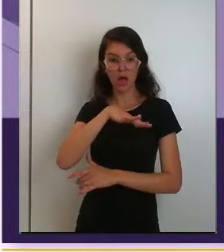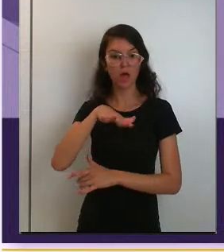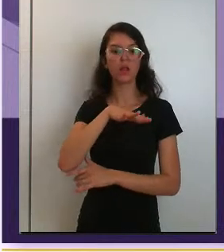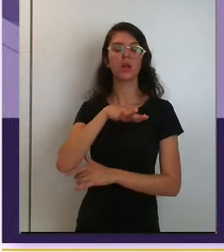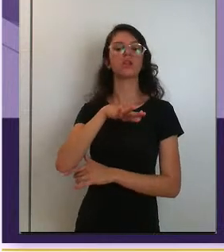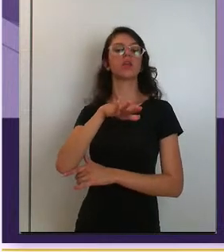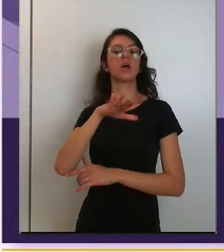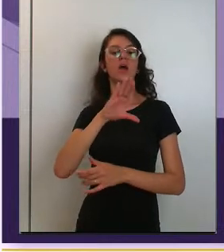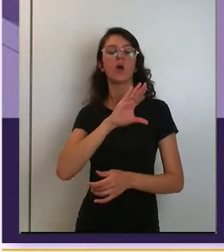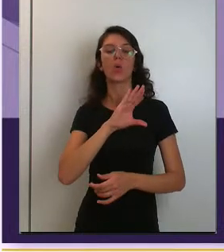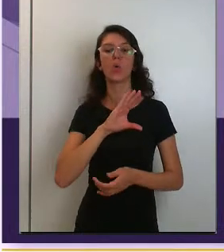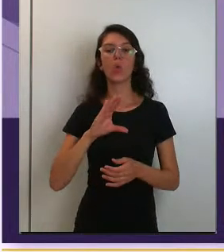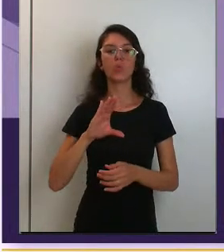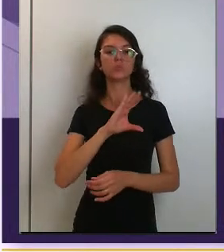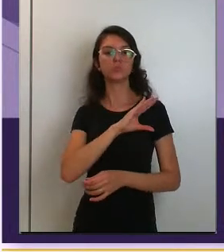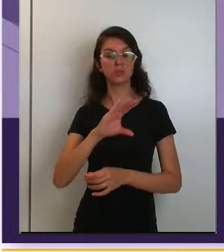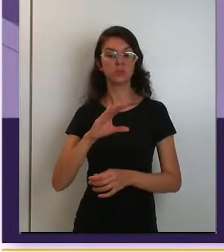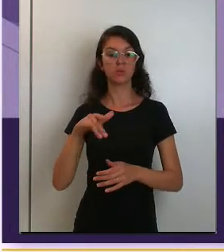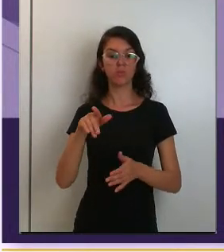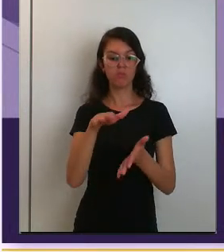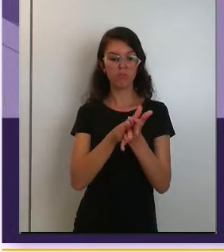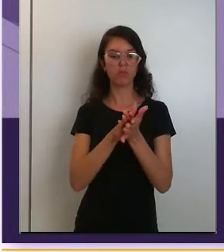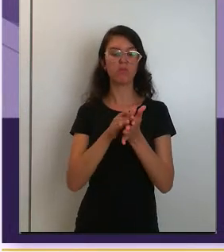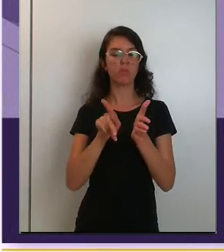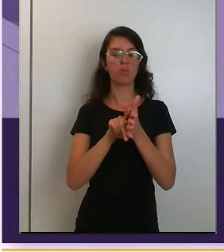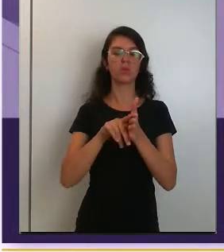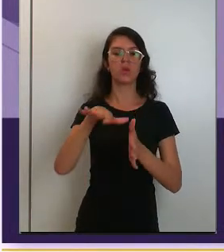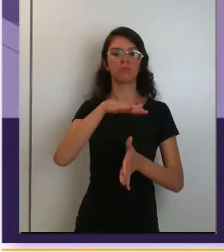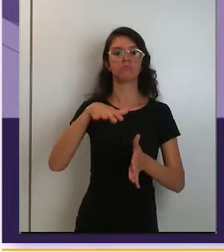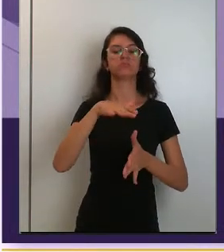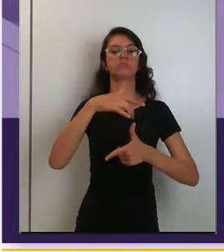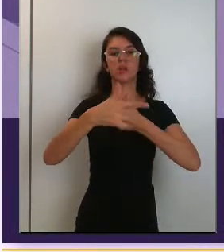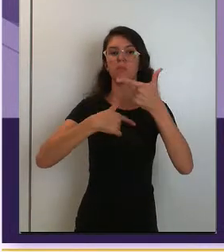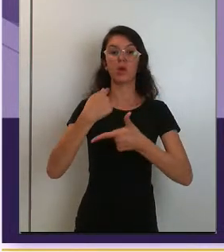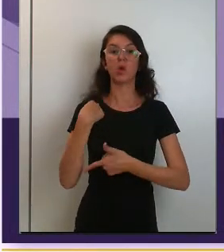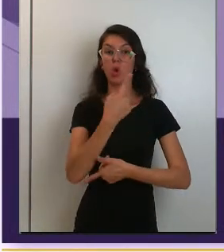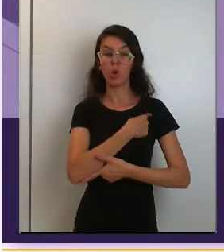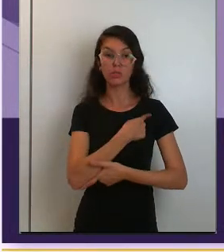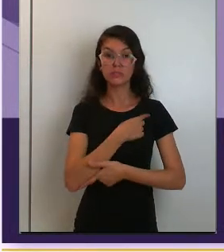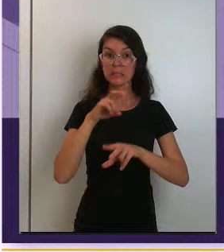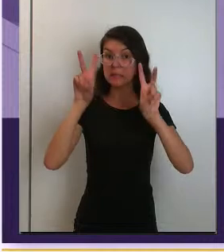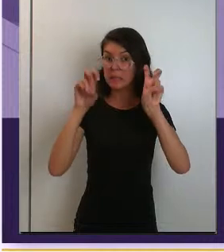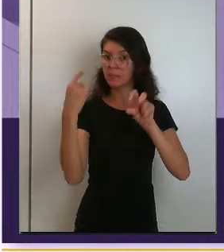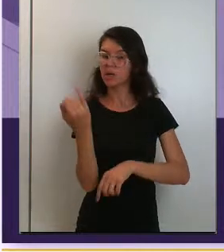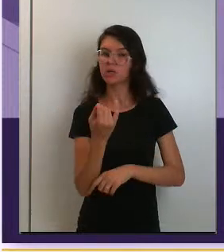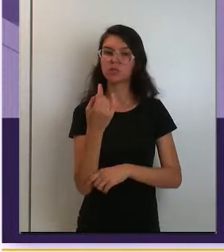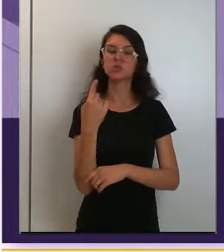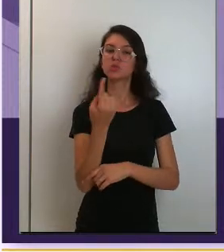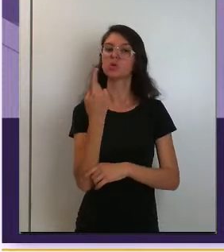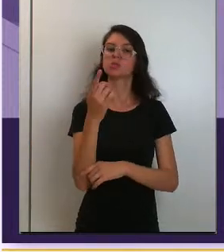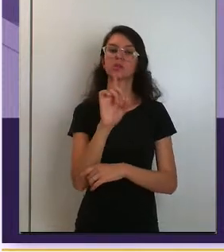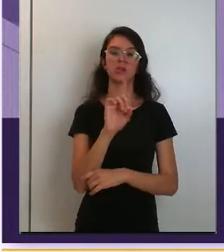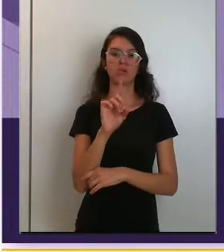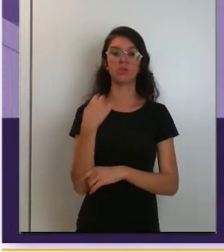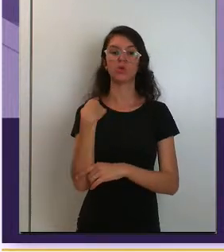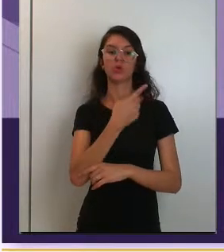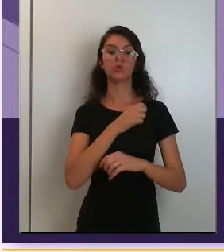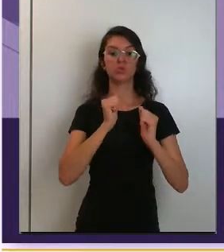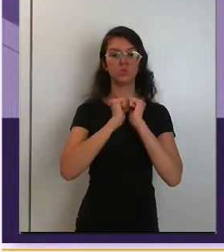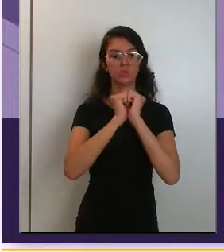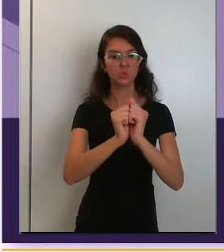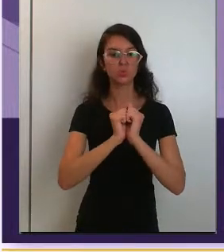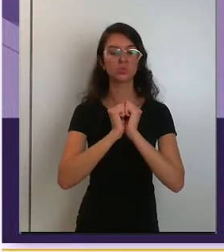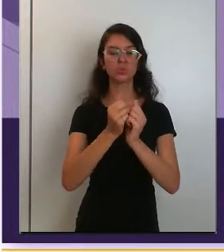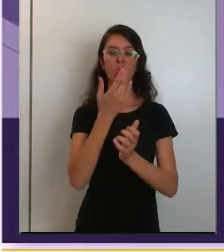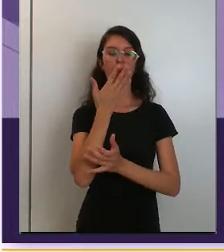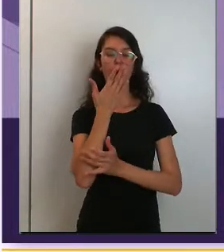Trabalho, que não trabalha nesse tema sozinha. Ela trabalha em conjunto com a Cor de Igualdade,